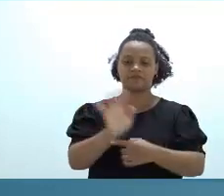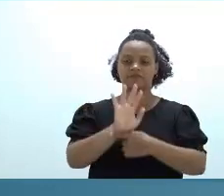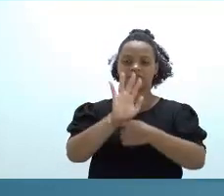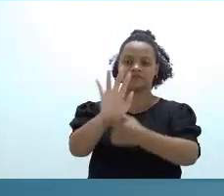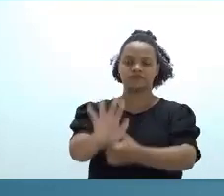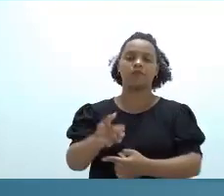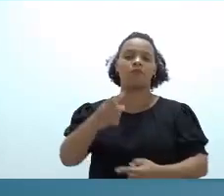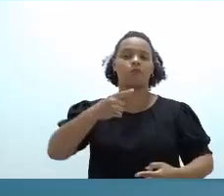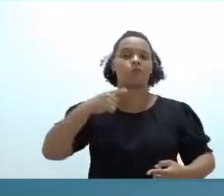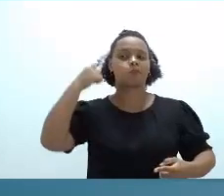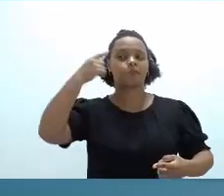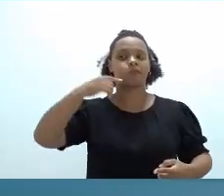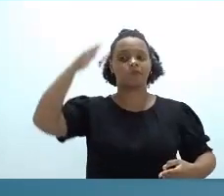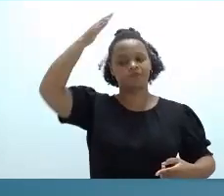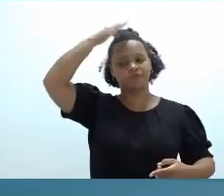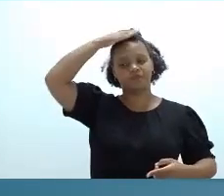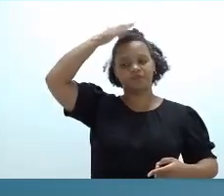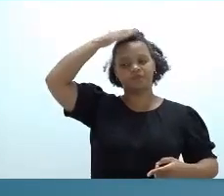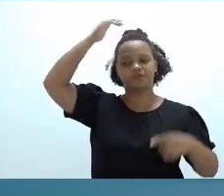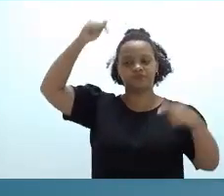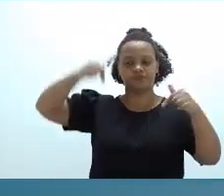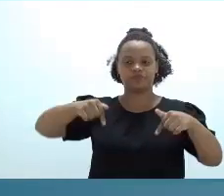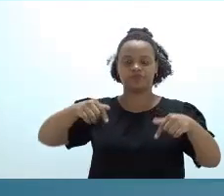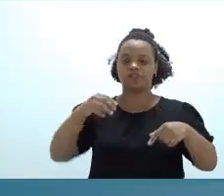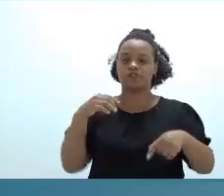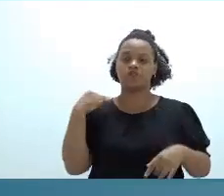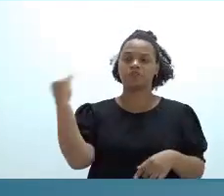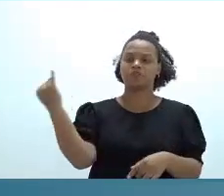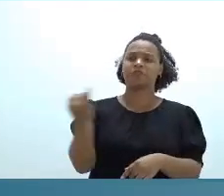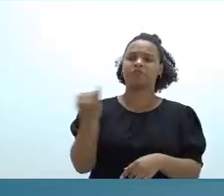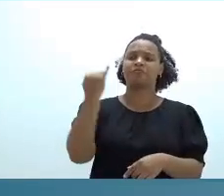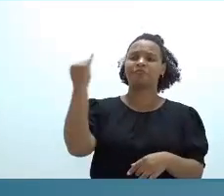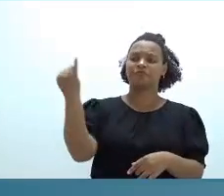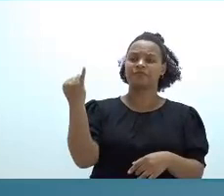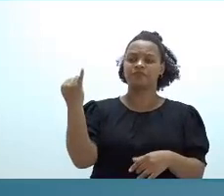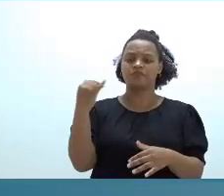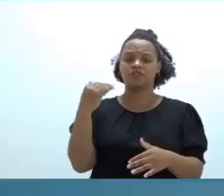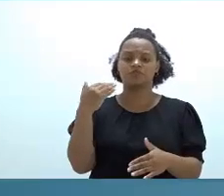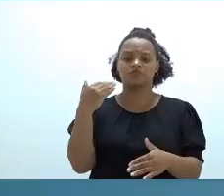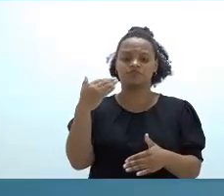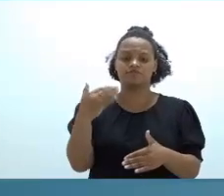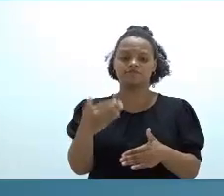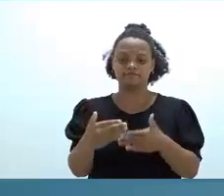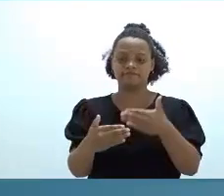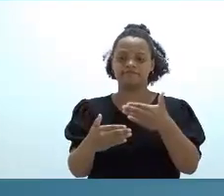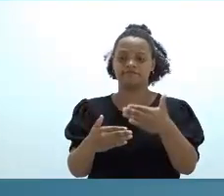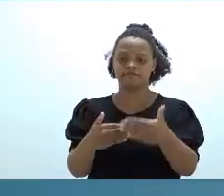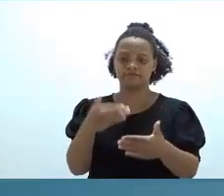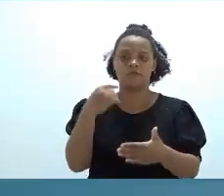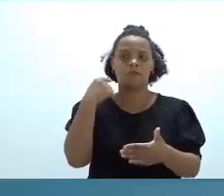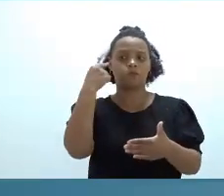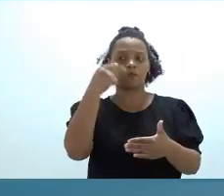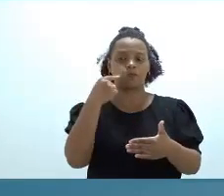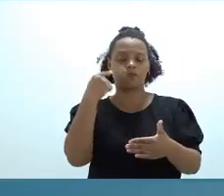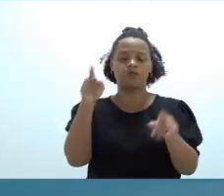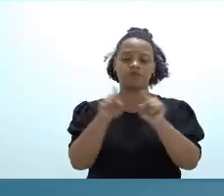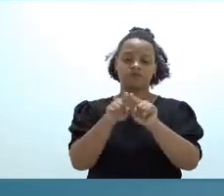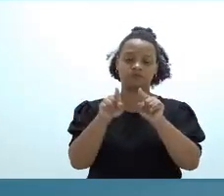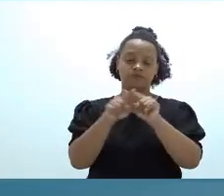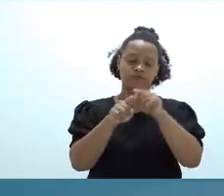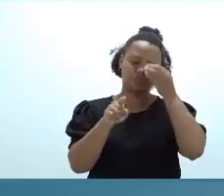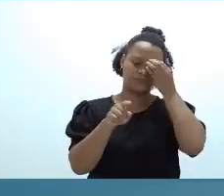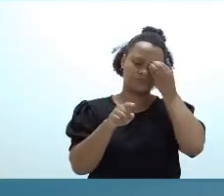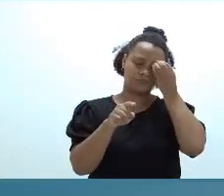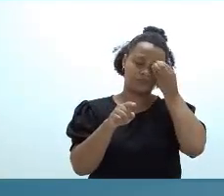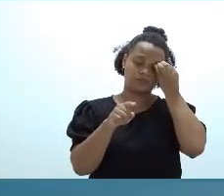Esse movimento foi muito importante para a gente tentar retornar à advocacia e continuar ganhando os